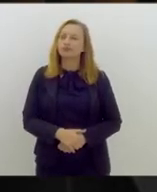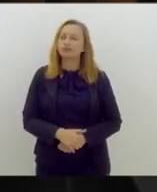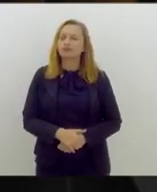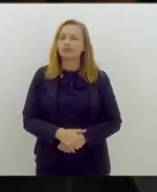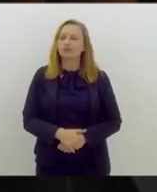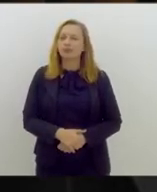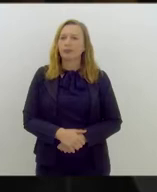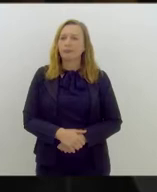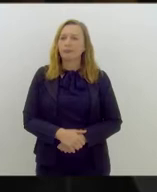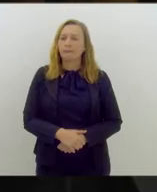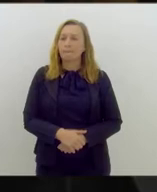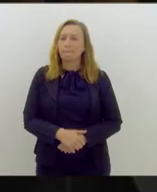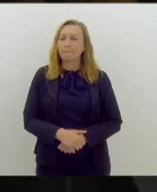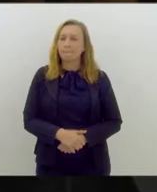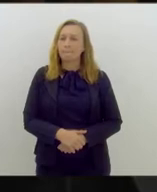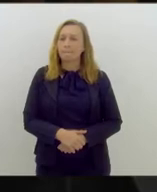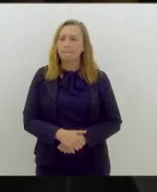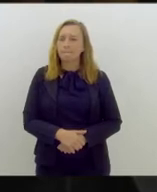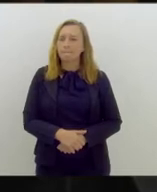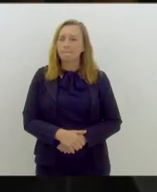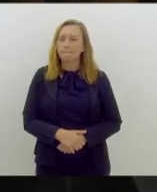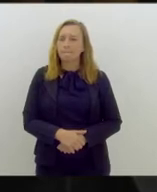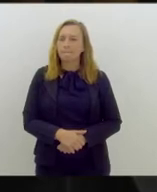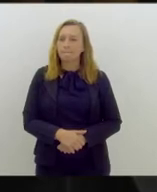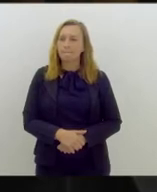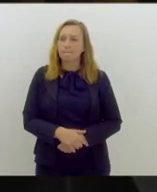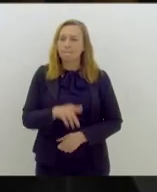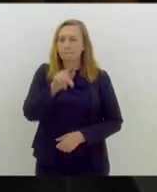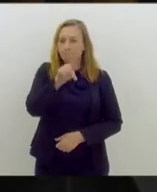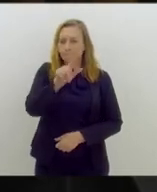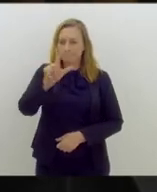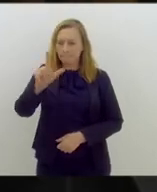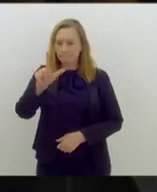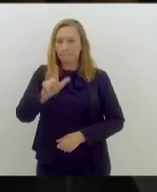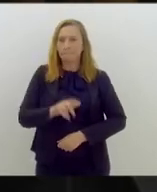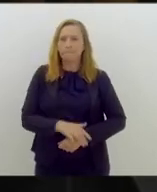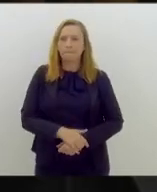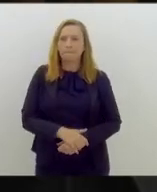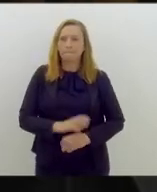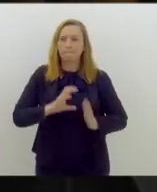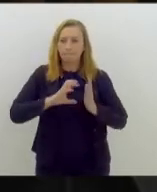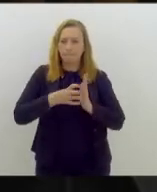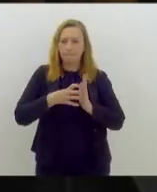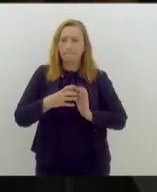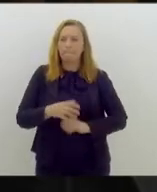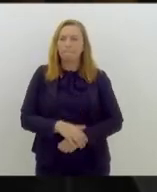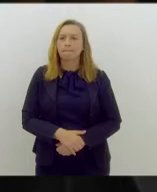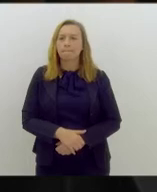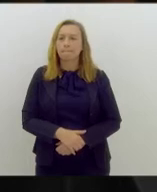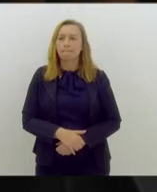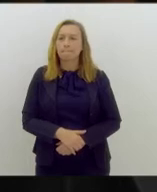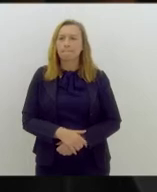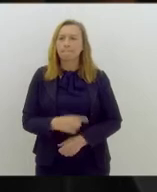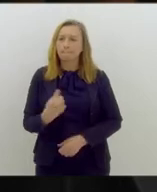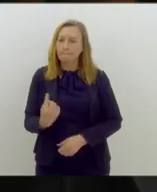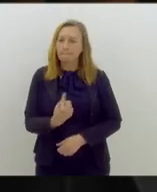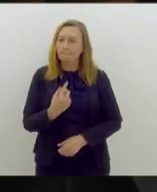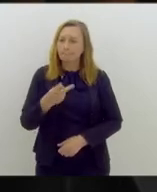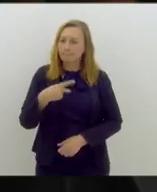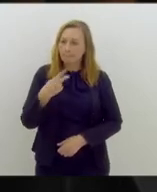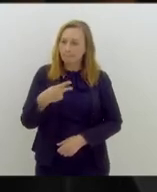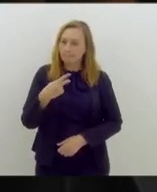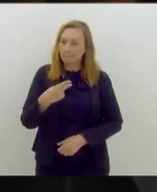as candidaturas do pl aqueles que a gente chama assim